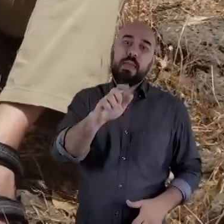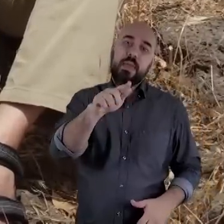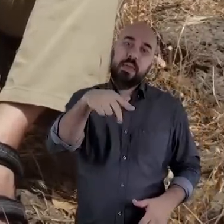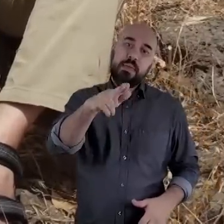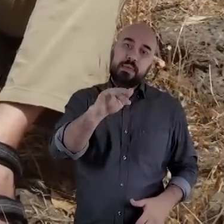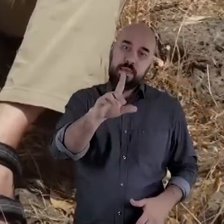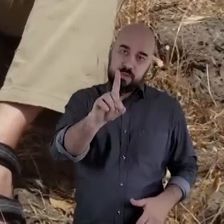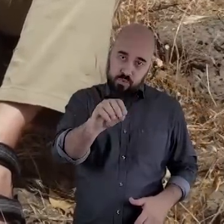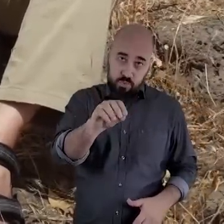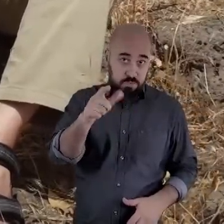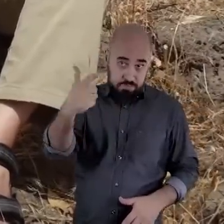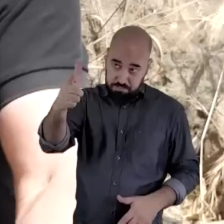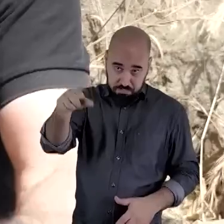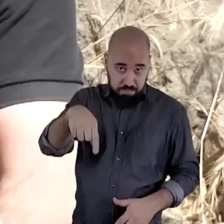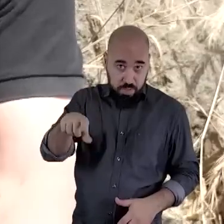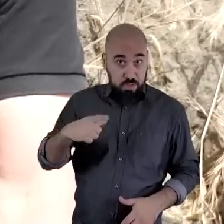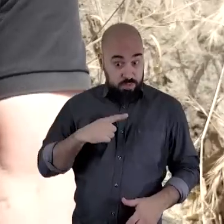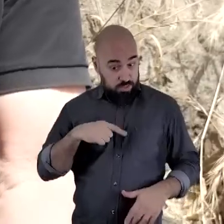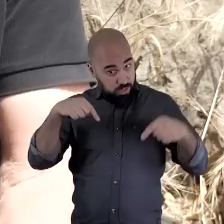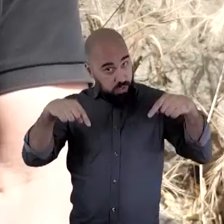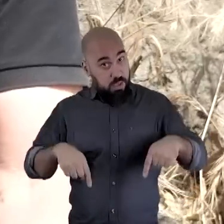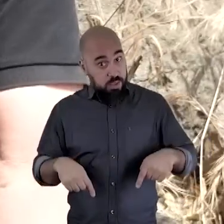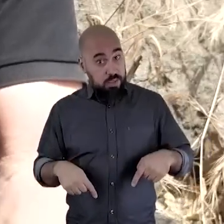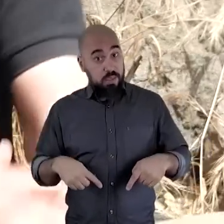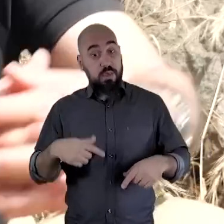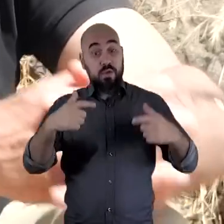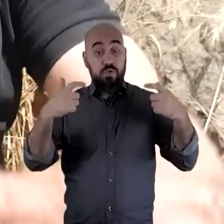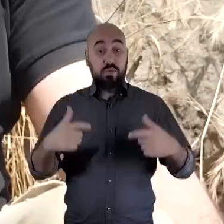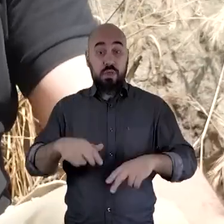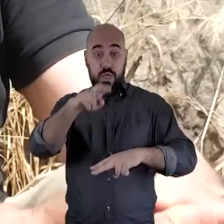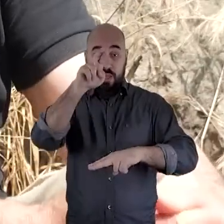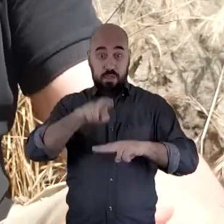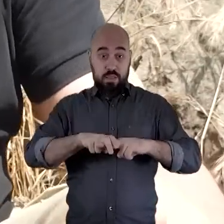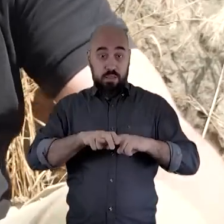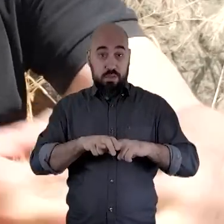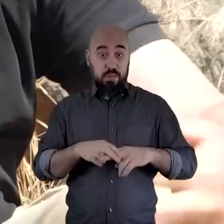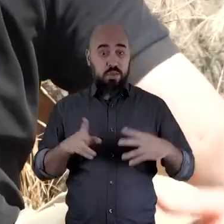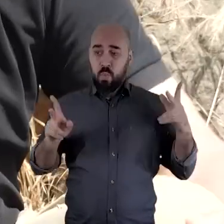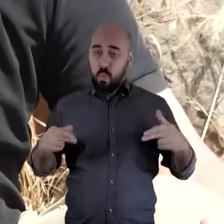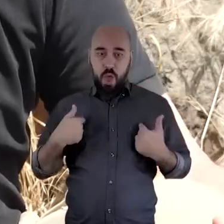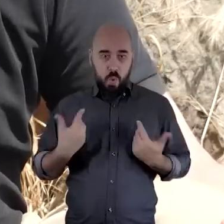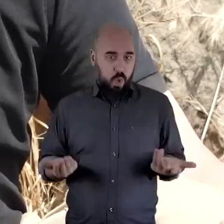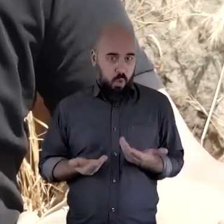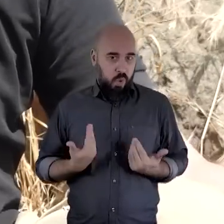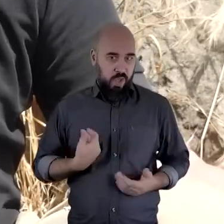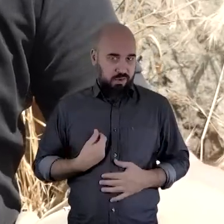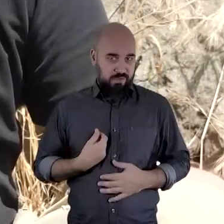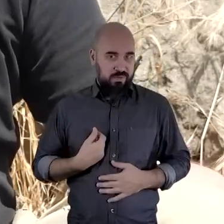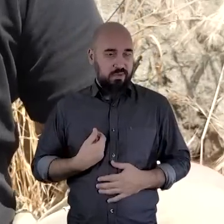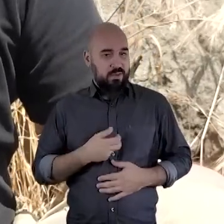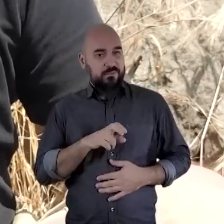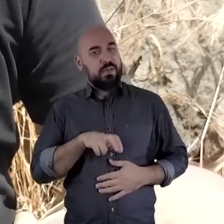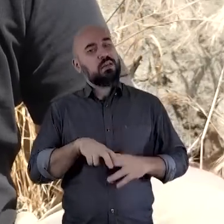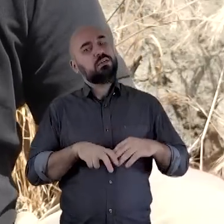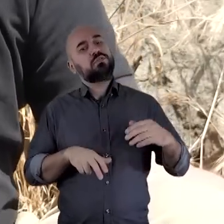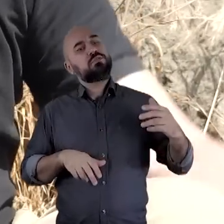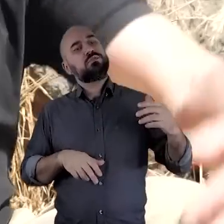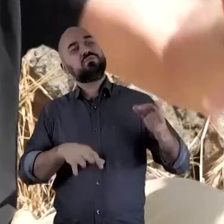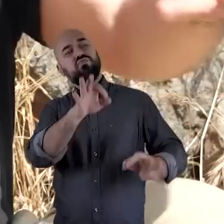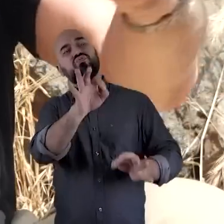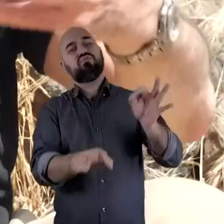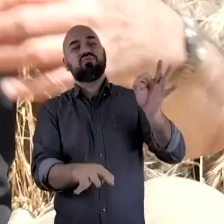exemplo. Porém, nós temos aqui e é onde os anciãos sentavam, como a gente está, e eles julgavam